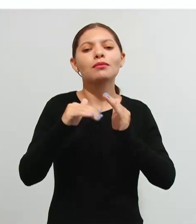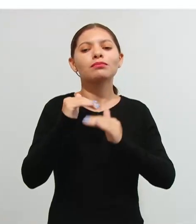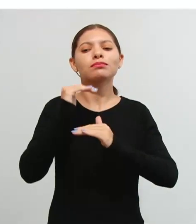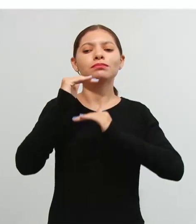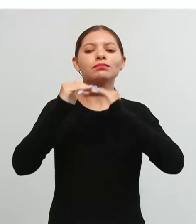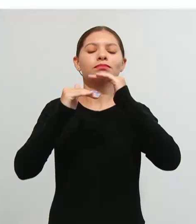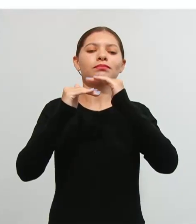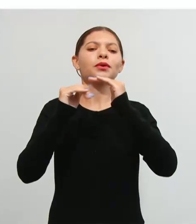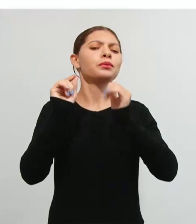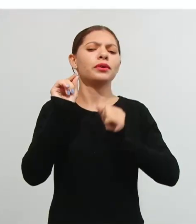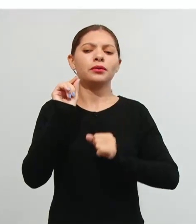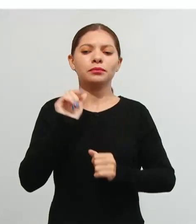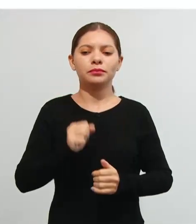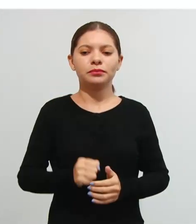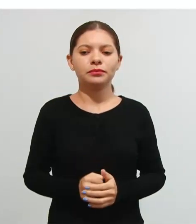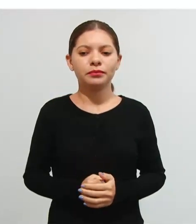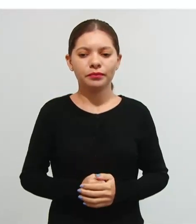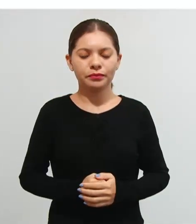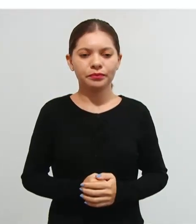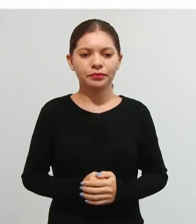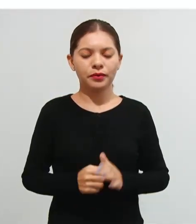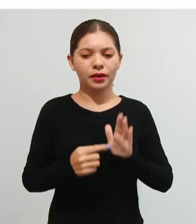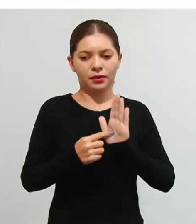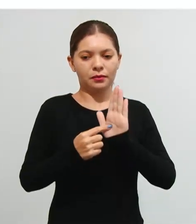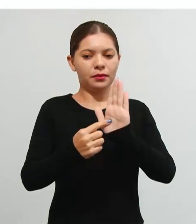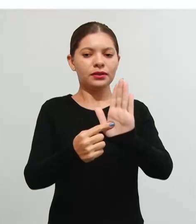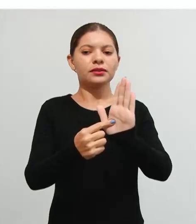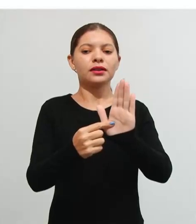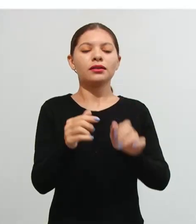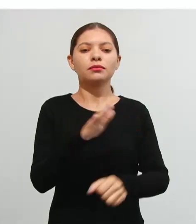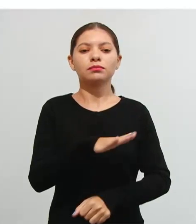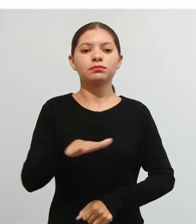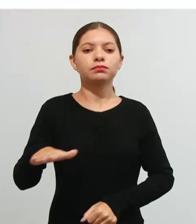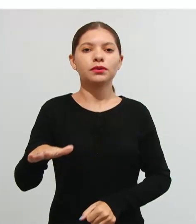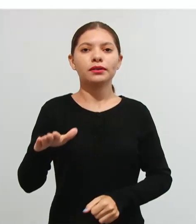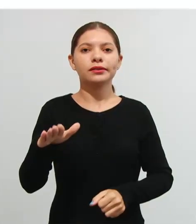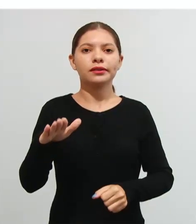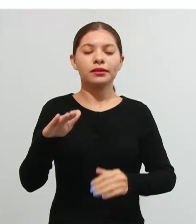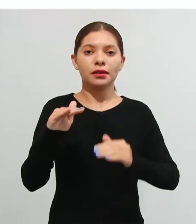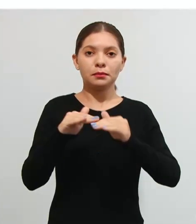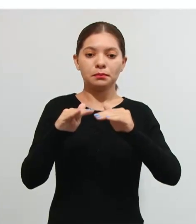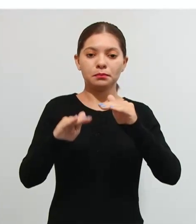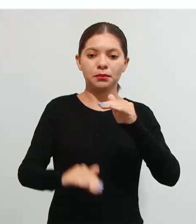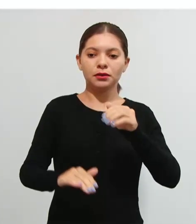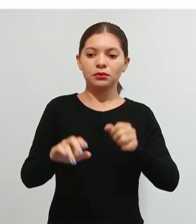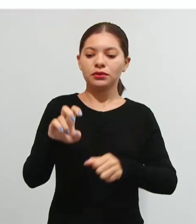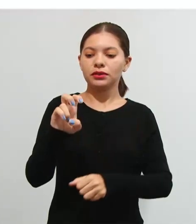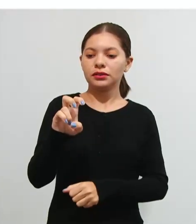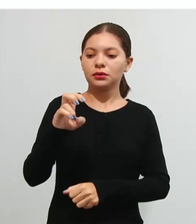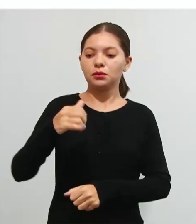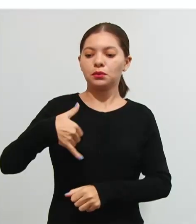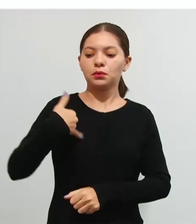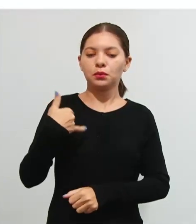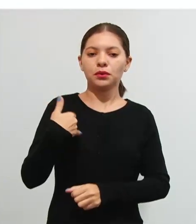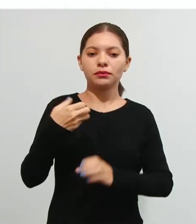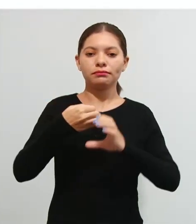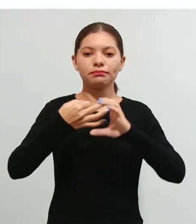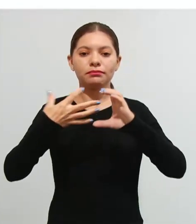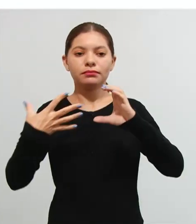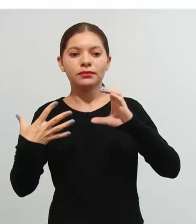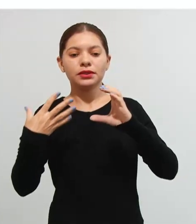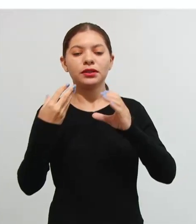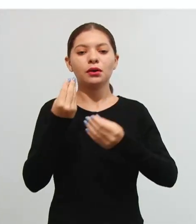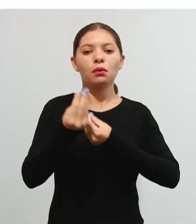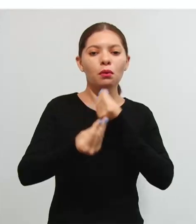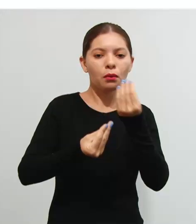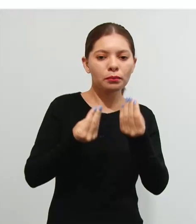né? É apresentado em crianças menores de 5 anos e ele se caracteriza por um diagnóstico